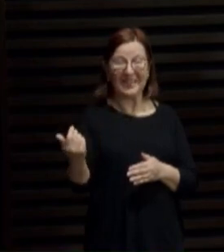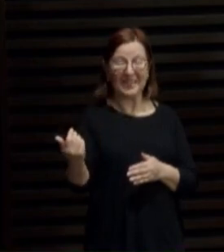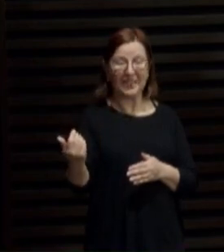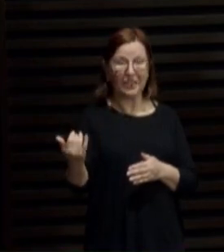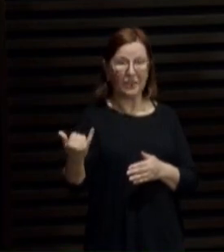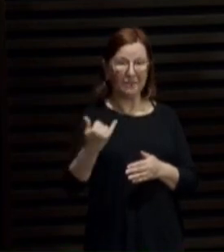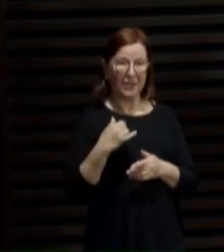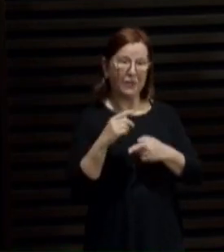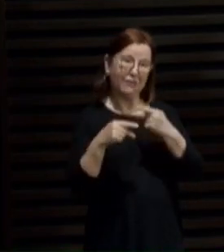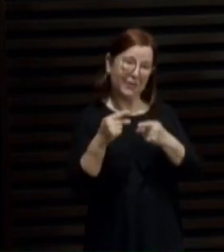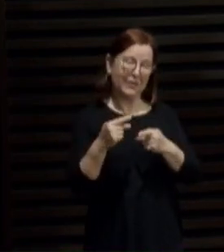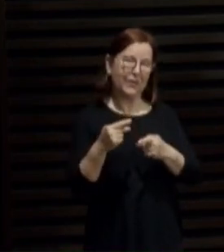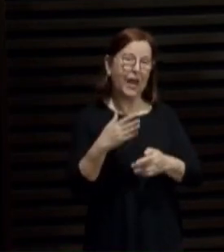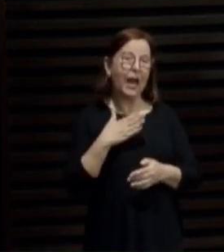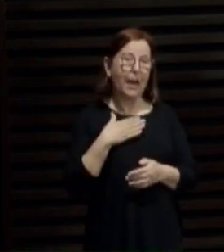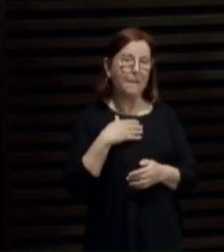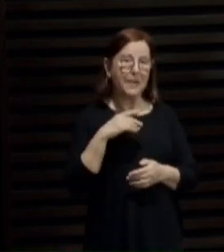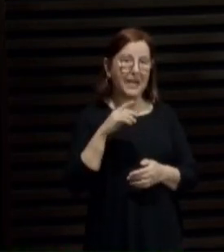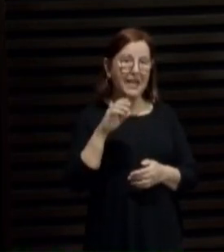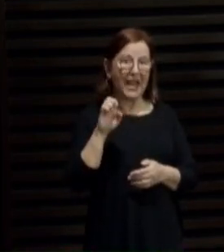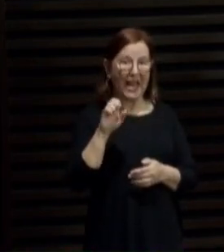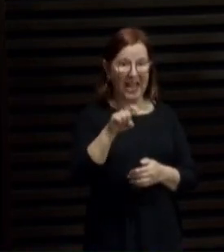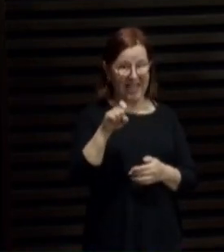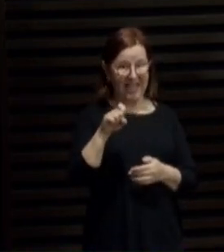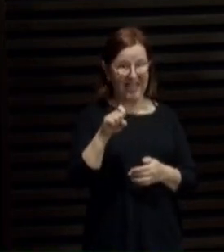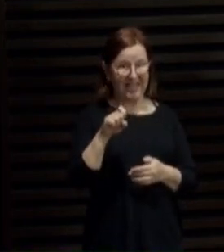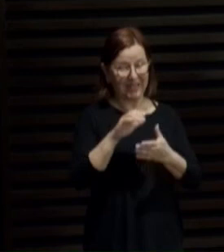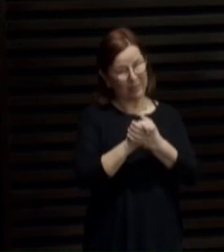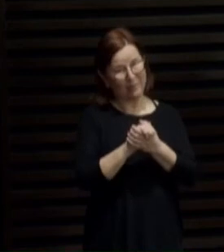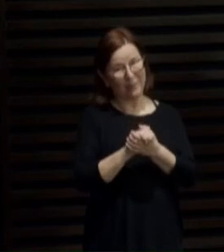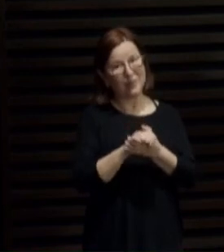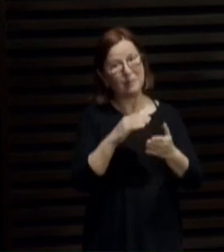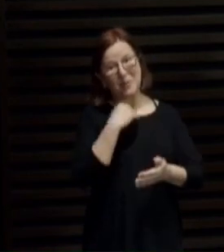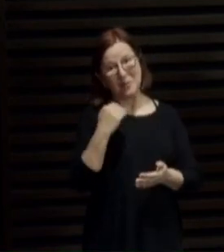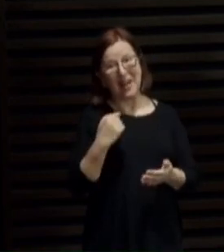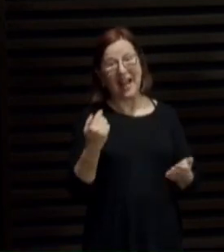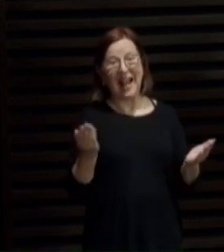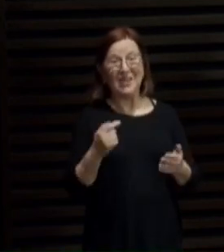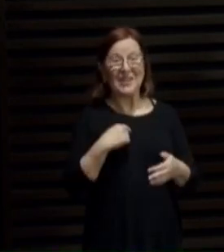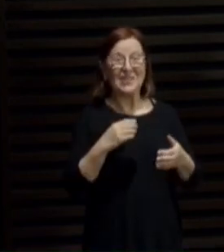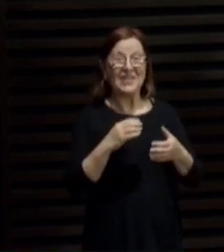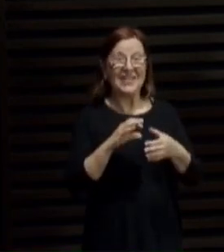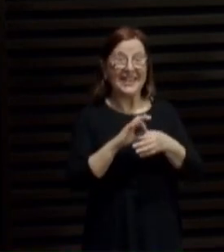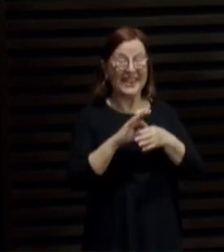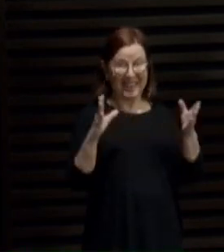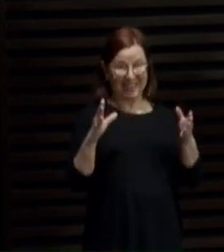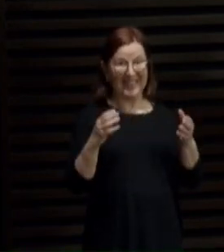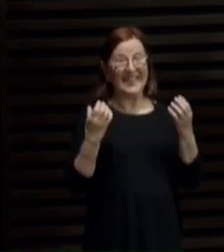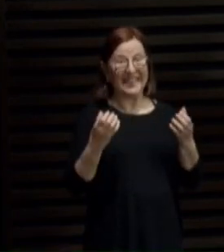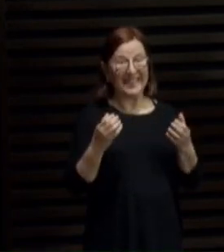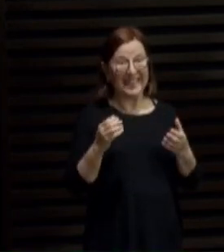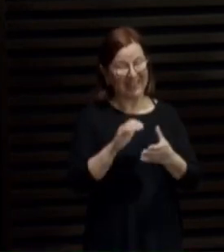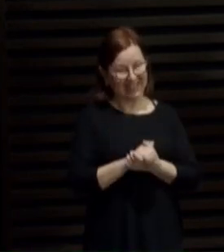ex-esposa morreu, e eu estou livre agora perante a lei, e eu quero me casar. E eu fiz o